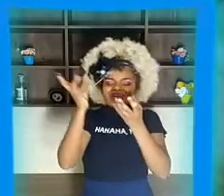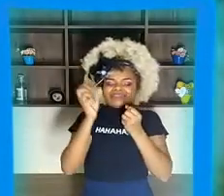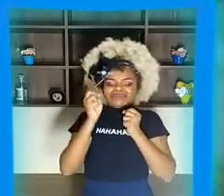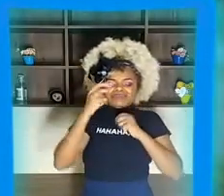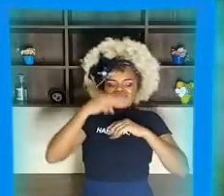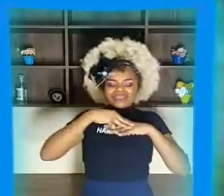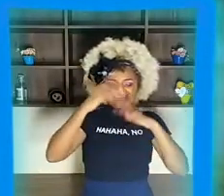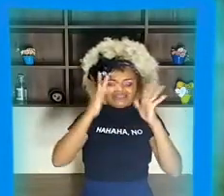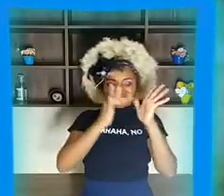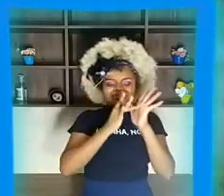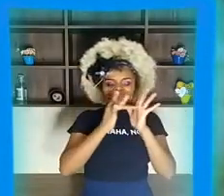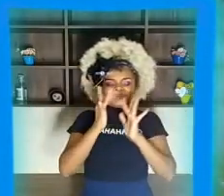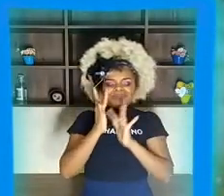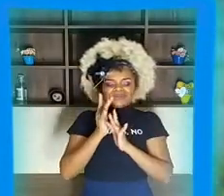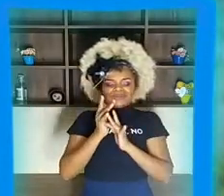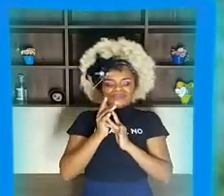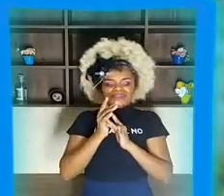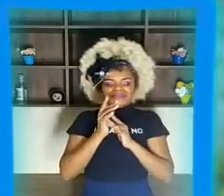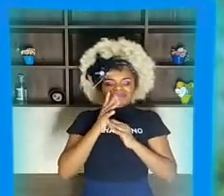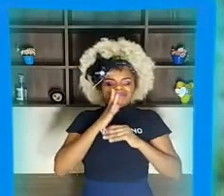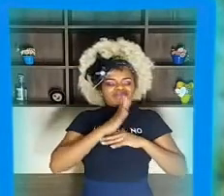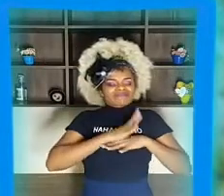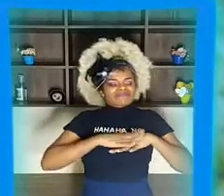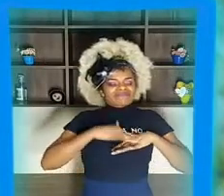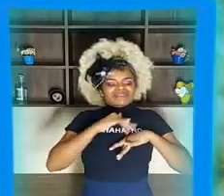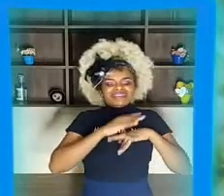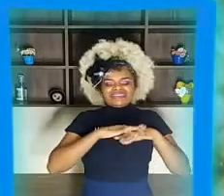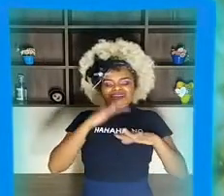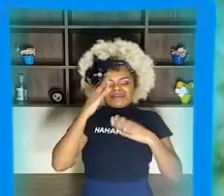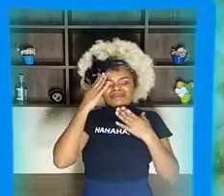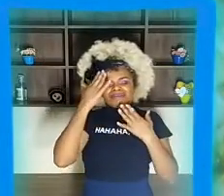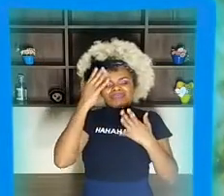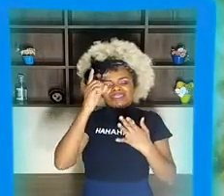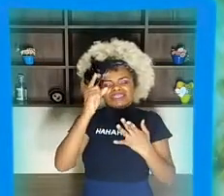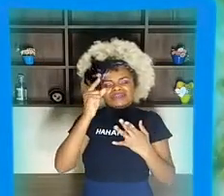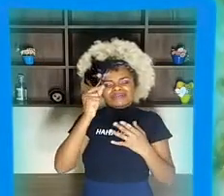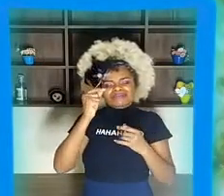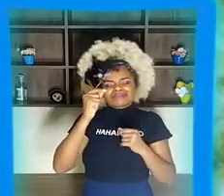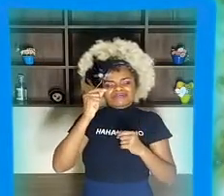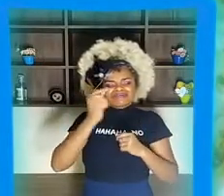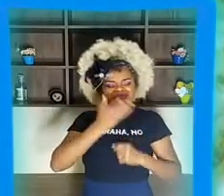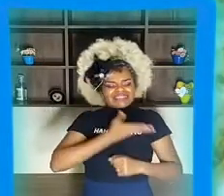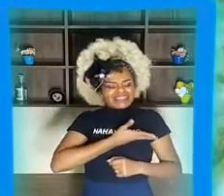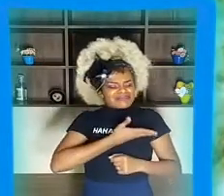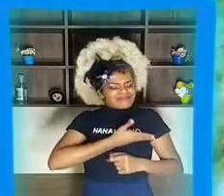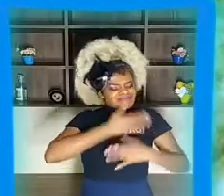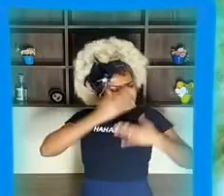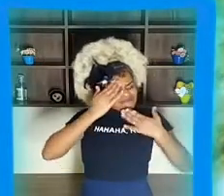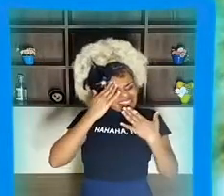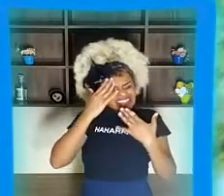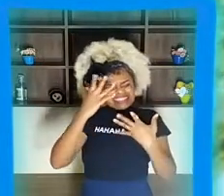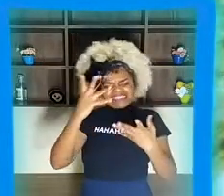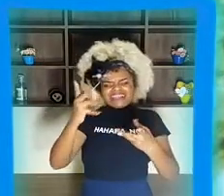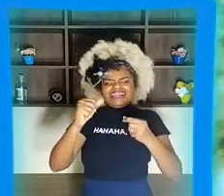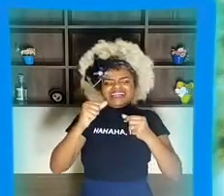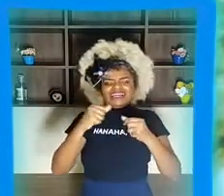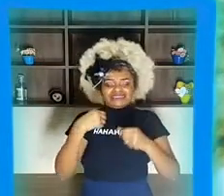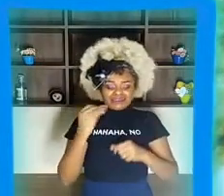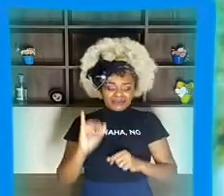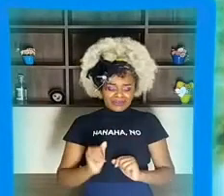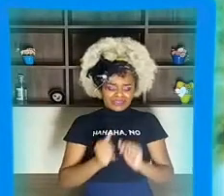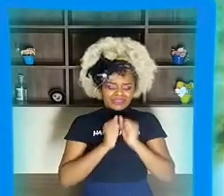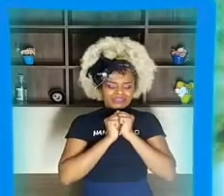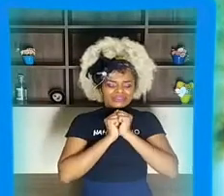Jesus. Querido amigo, muito obrigado, Senhor, pela oportunidade de termos estado juntos